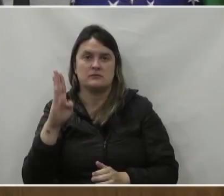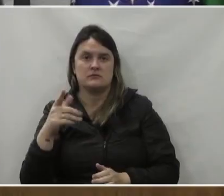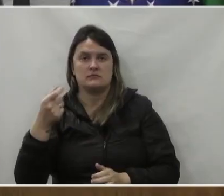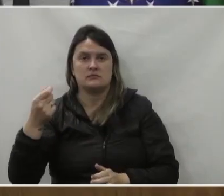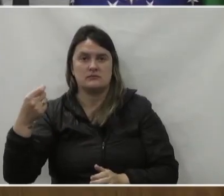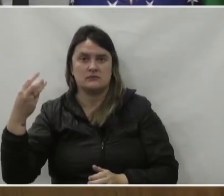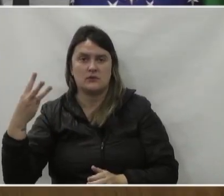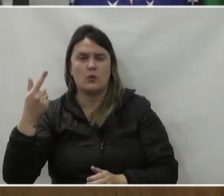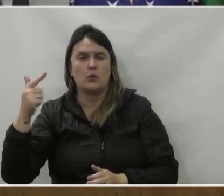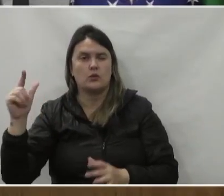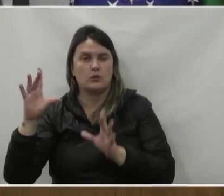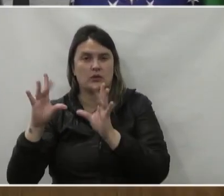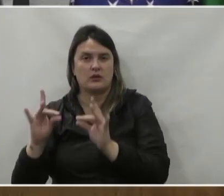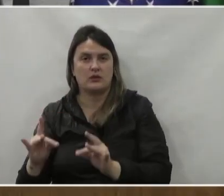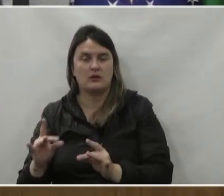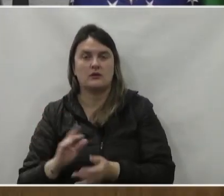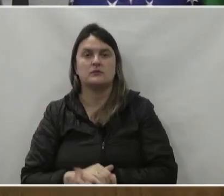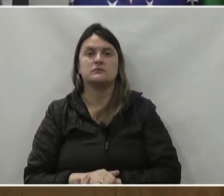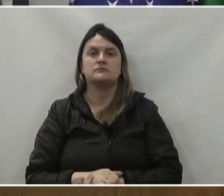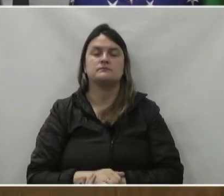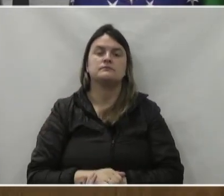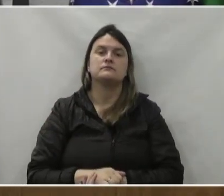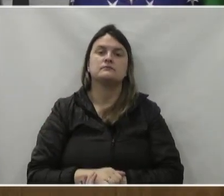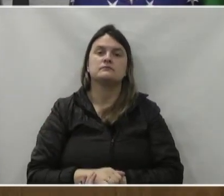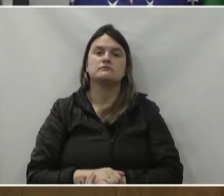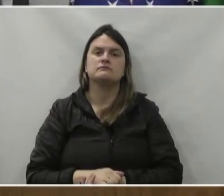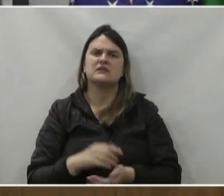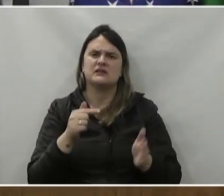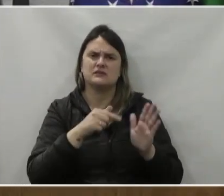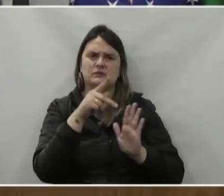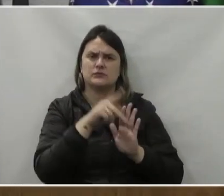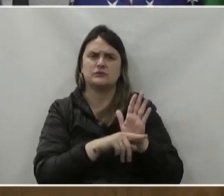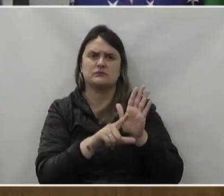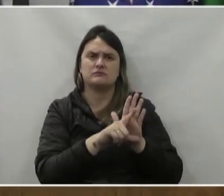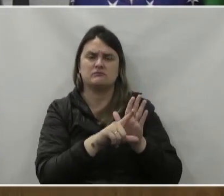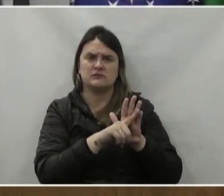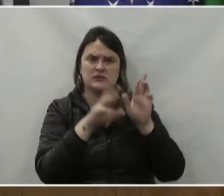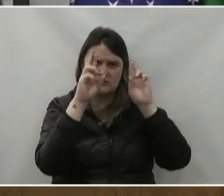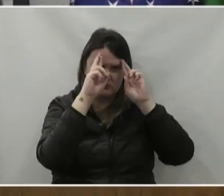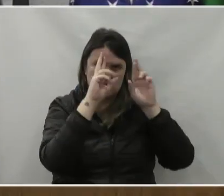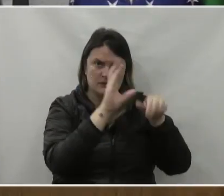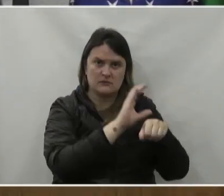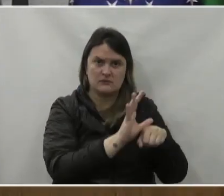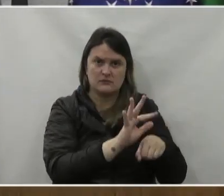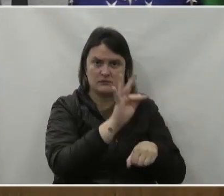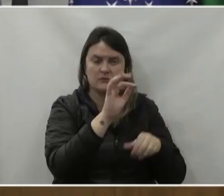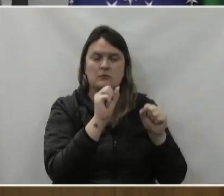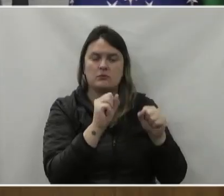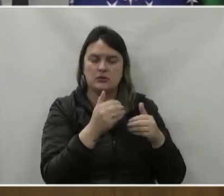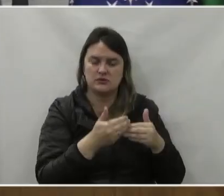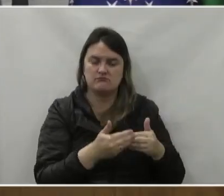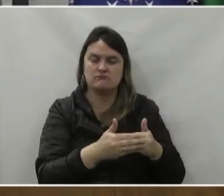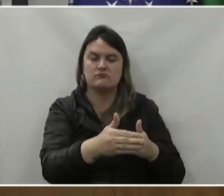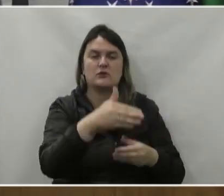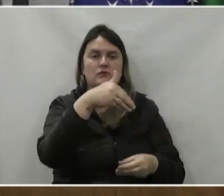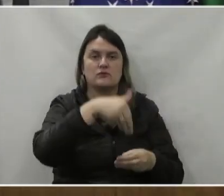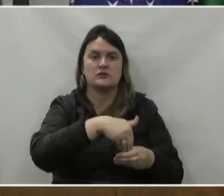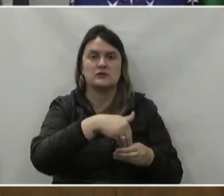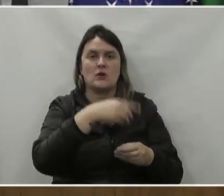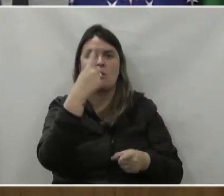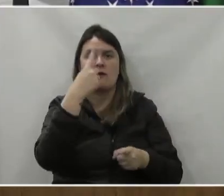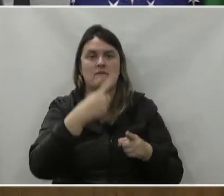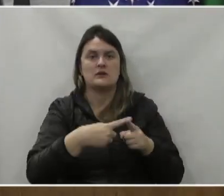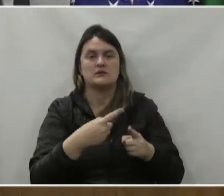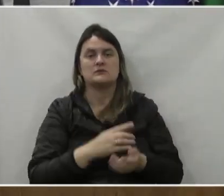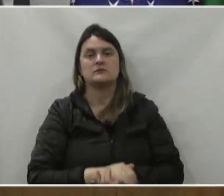3058/2003 e dá outras providências. Fundamentação: o projeto de lei é legal e constitucional, devendo o mesmo seguir para a votação em turno